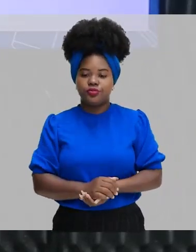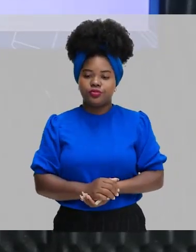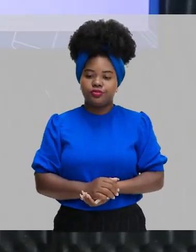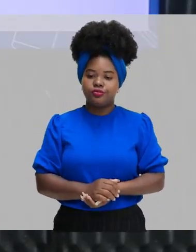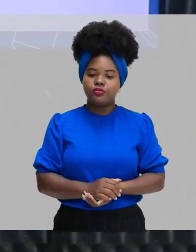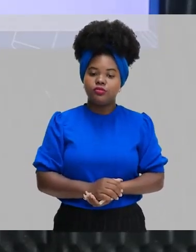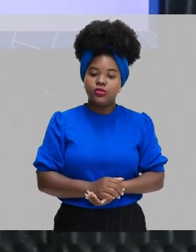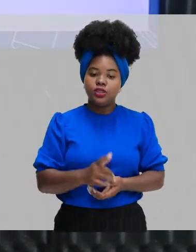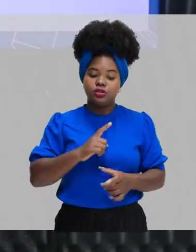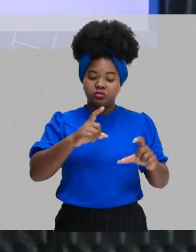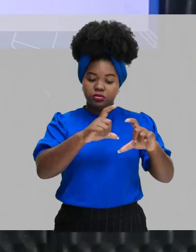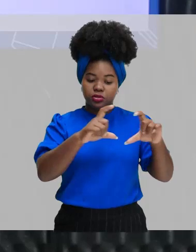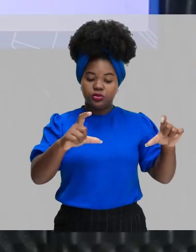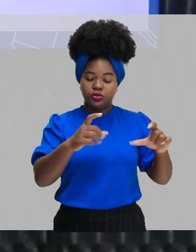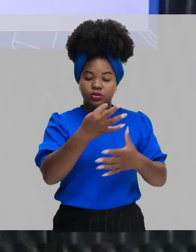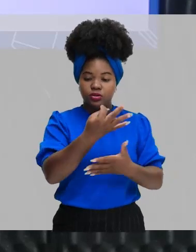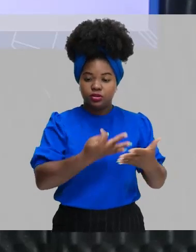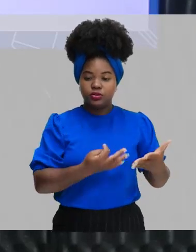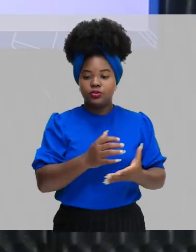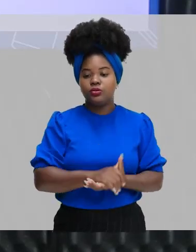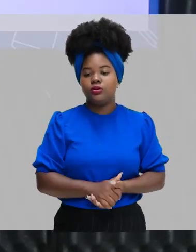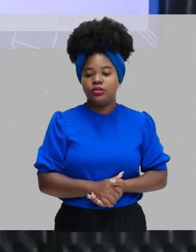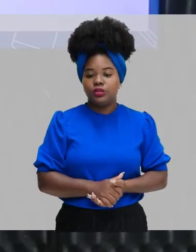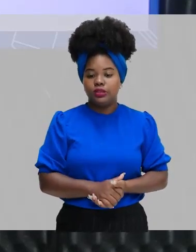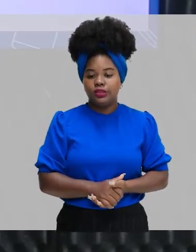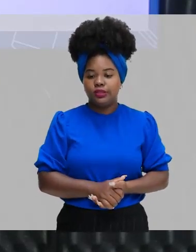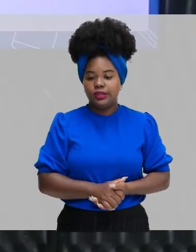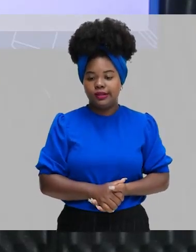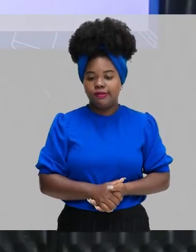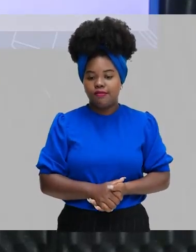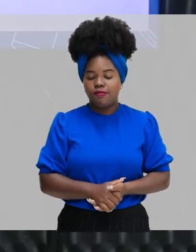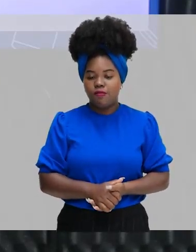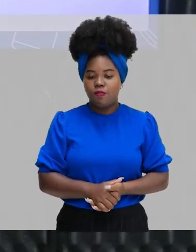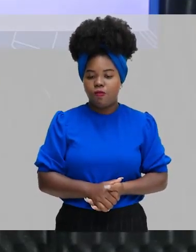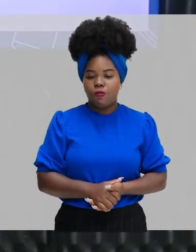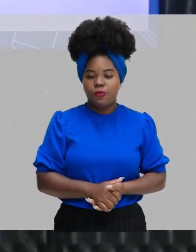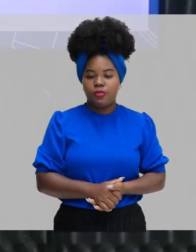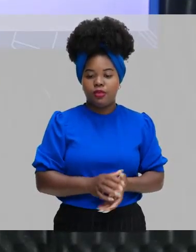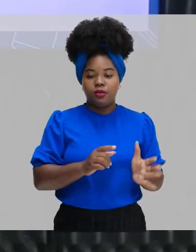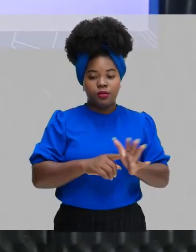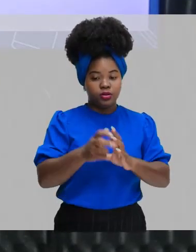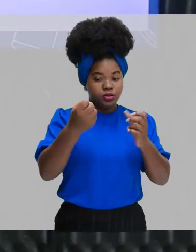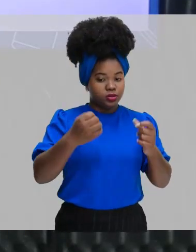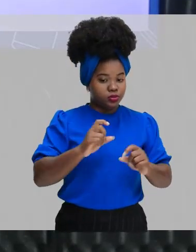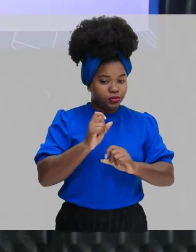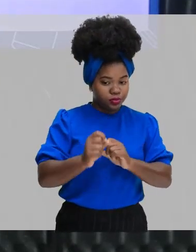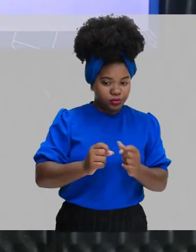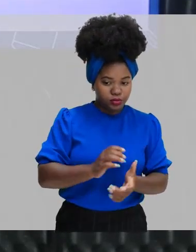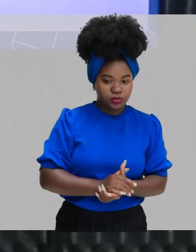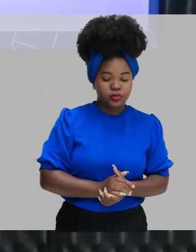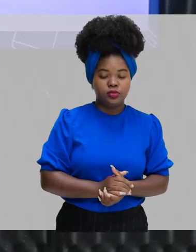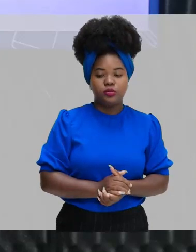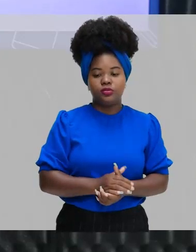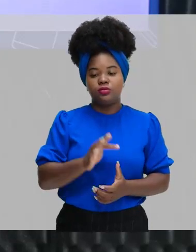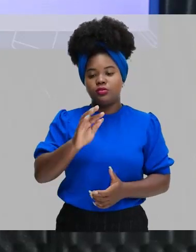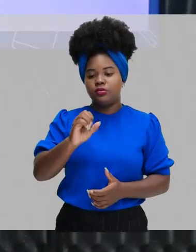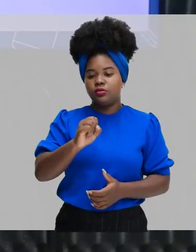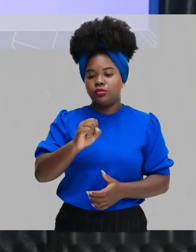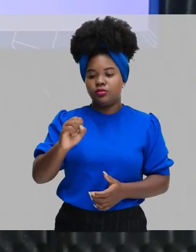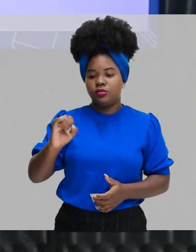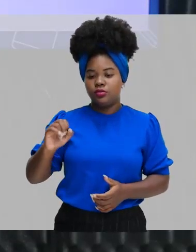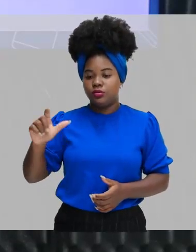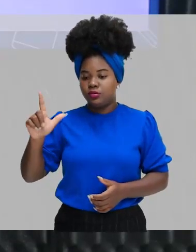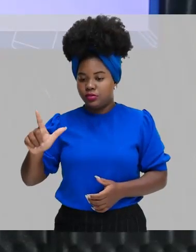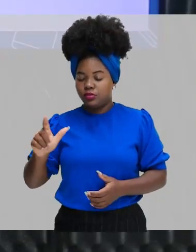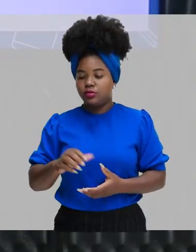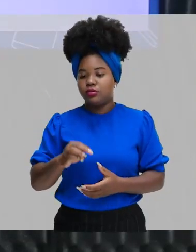um TRE um treo retirado de um artigo científico Considere que um fragmento fóssil de massa